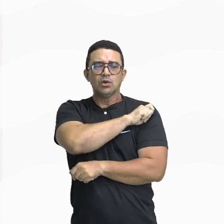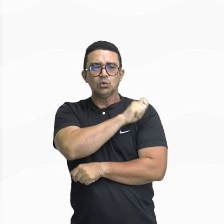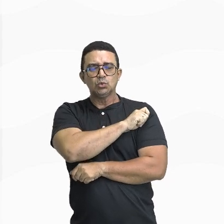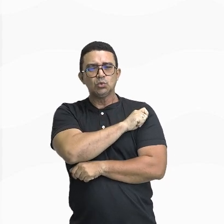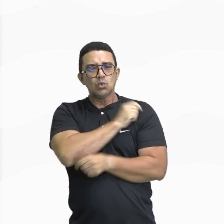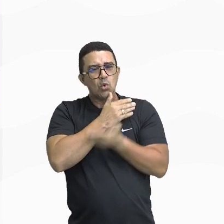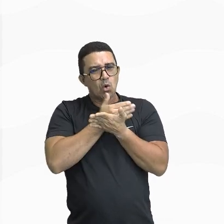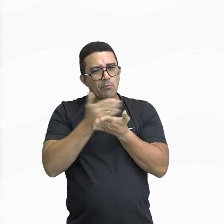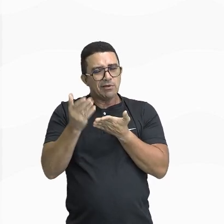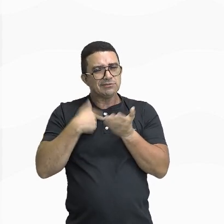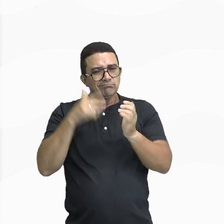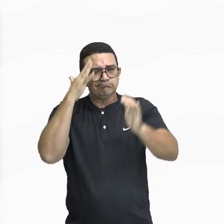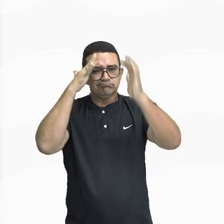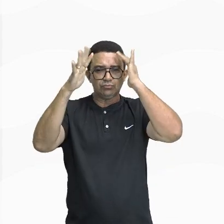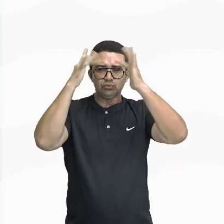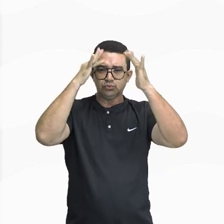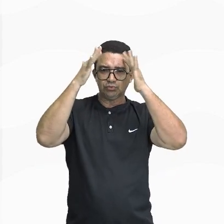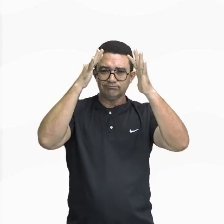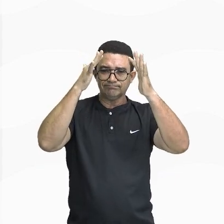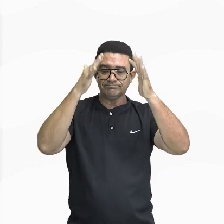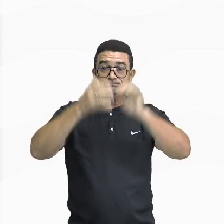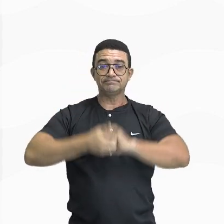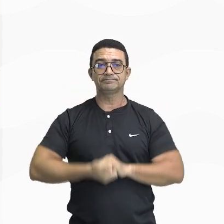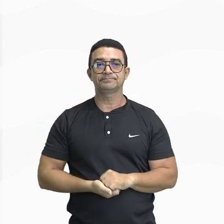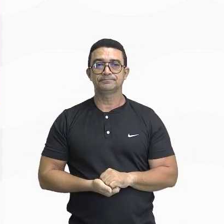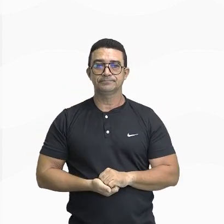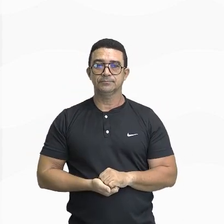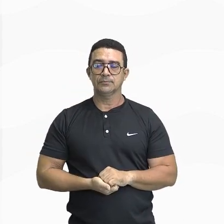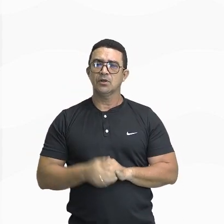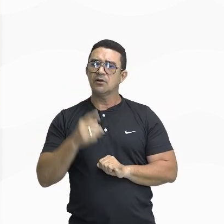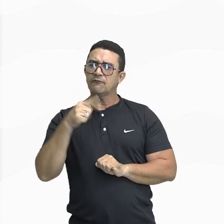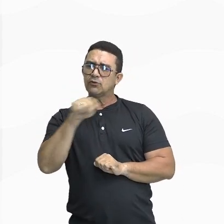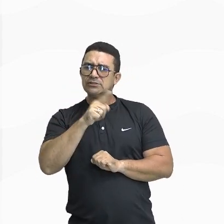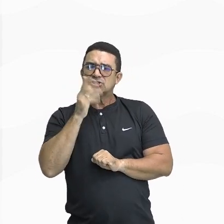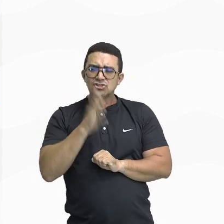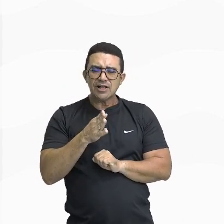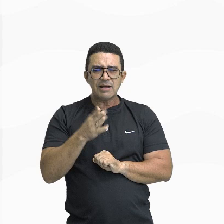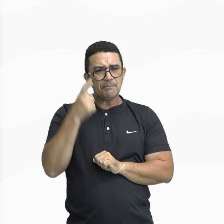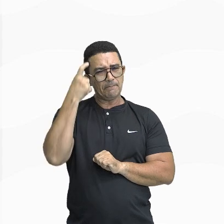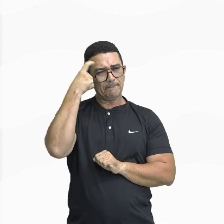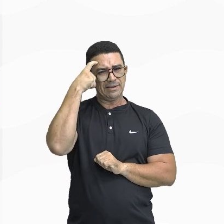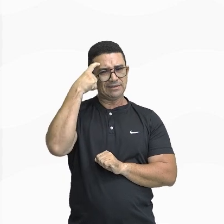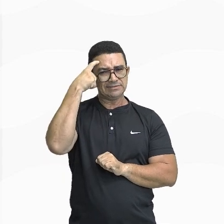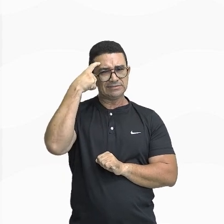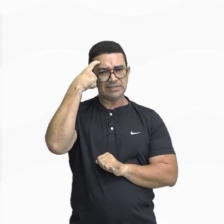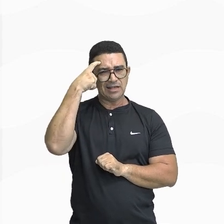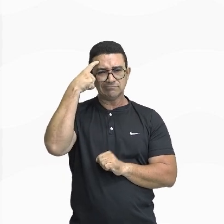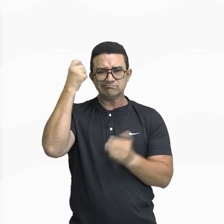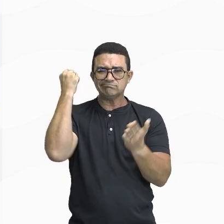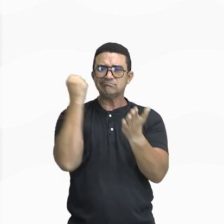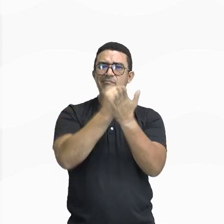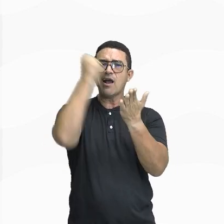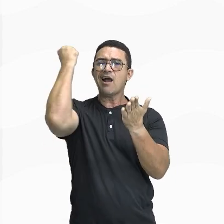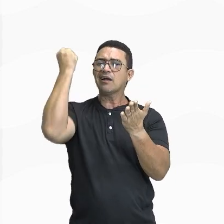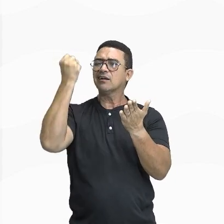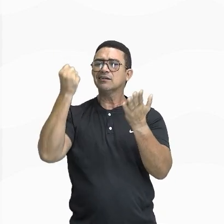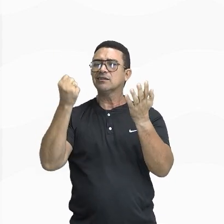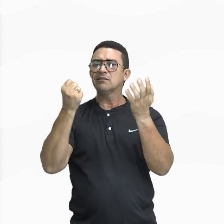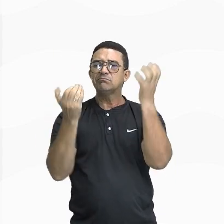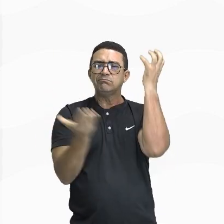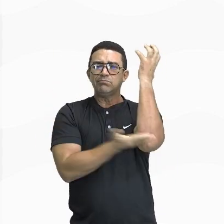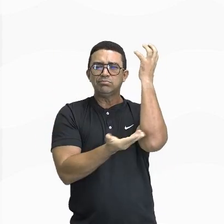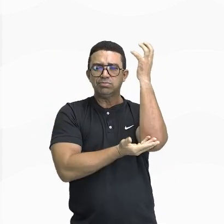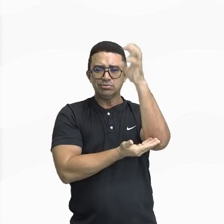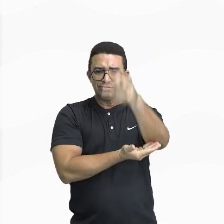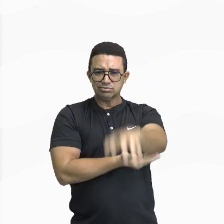começarem essa reflexão conosco? Então, olha só, vocês já pararam para pensar nos impactos do desmatamento